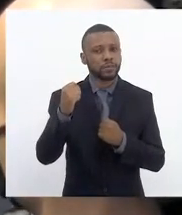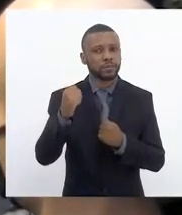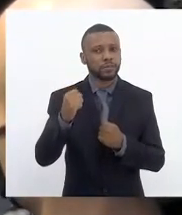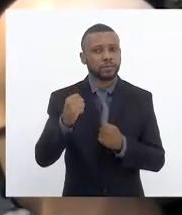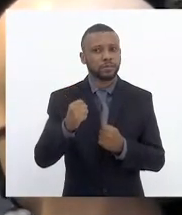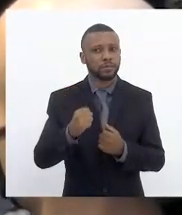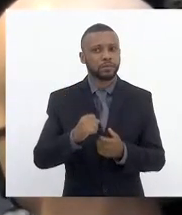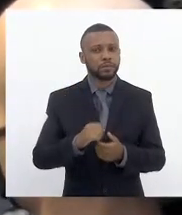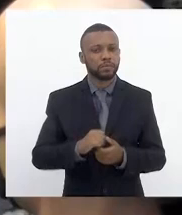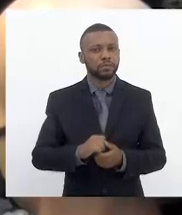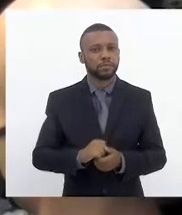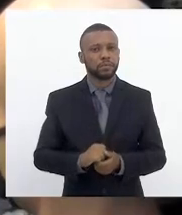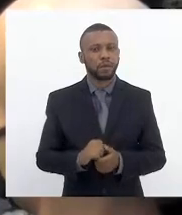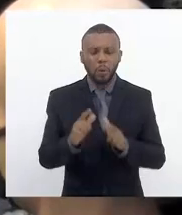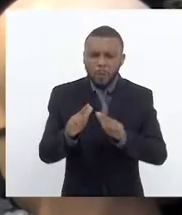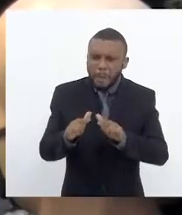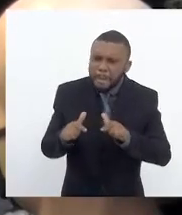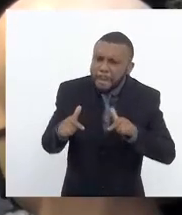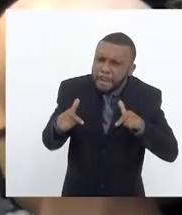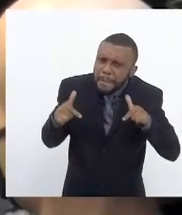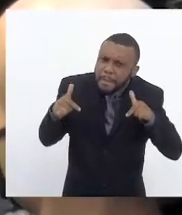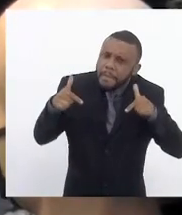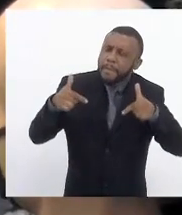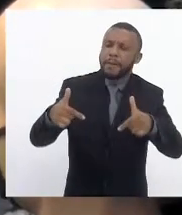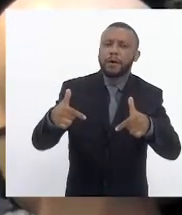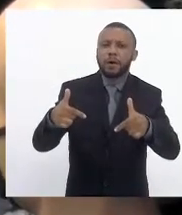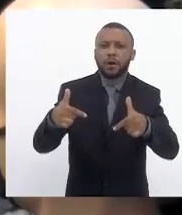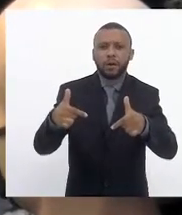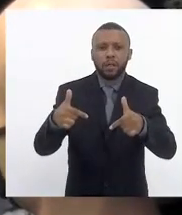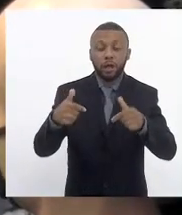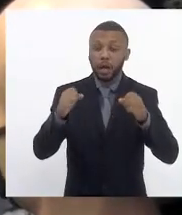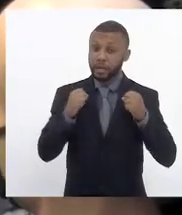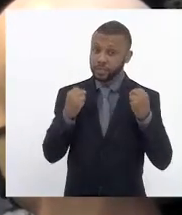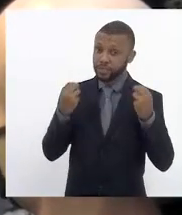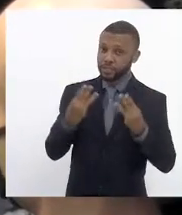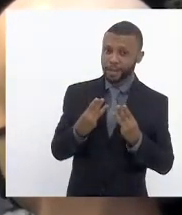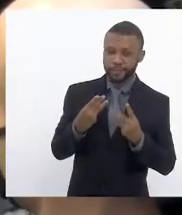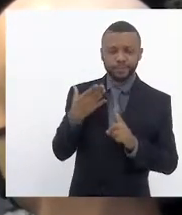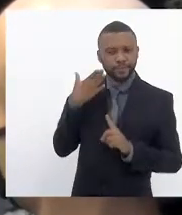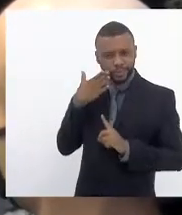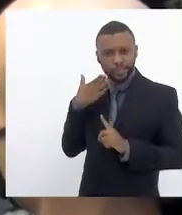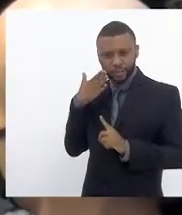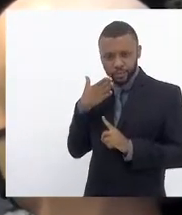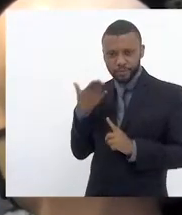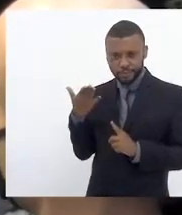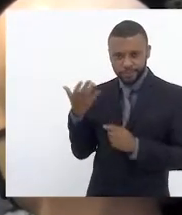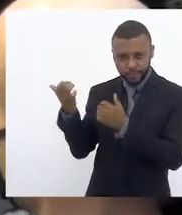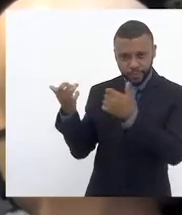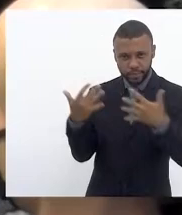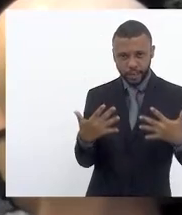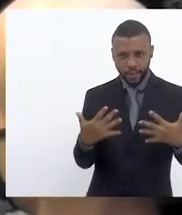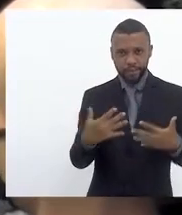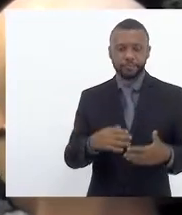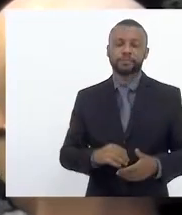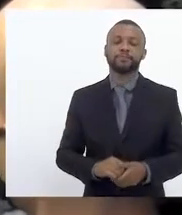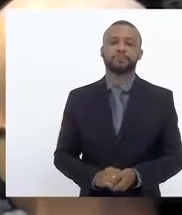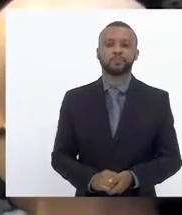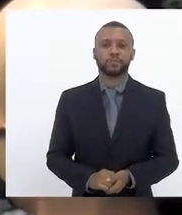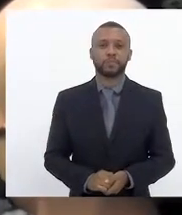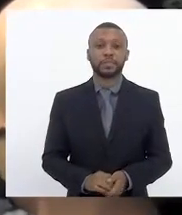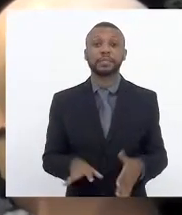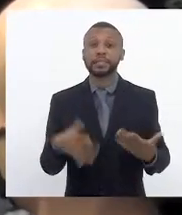a voz de dados a fim dizia Shakespeare então Deputado se a partir de